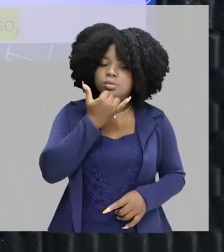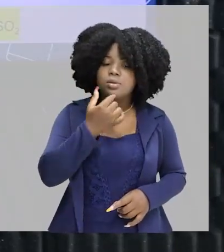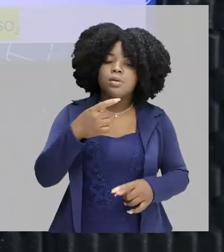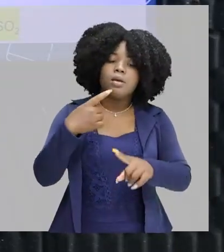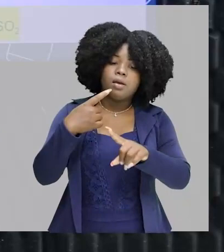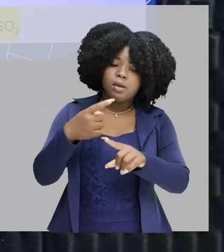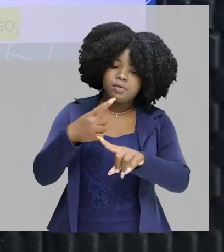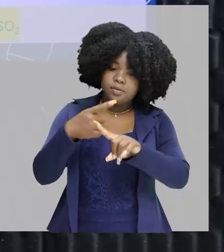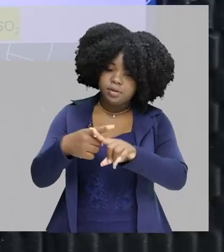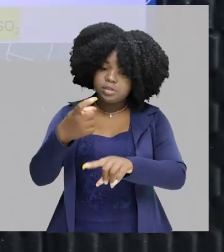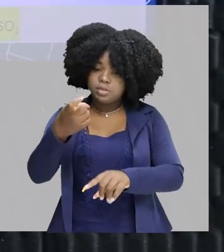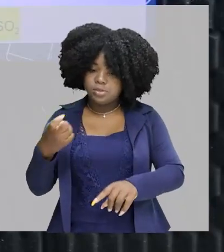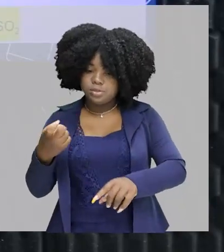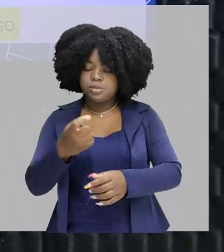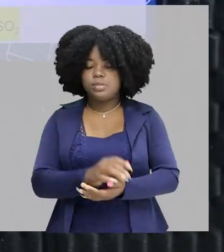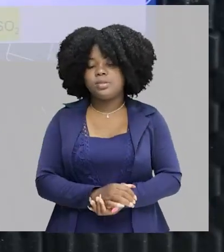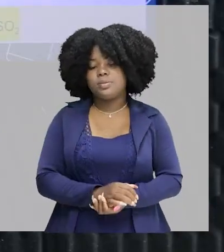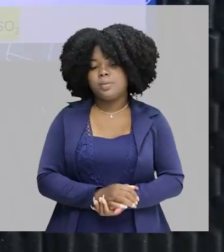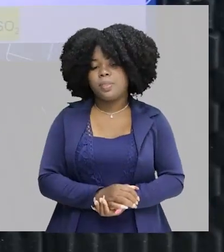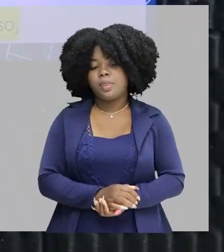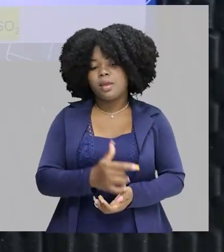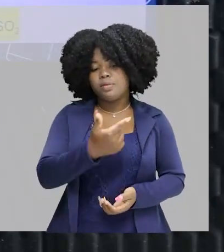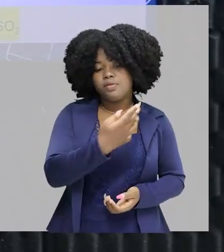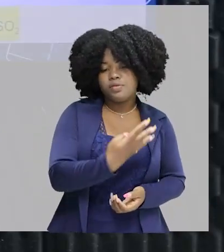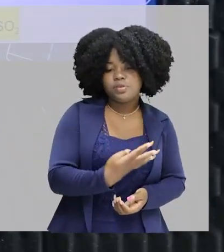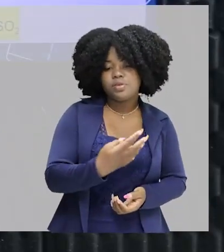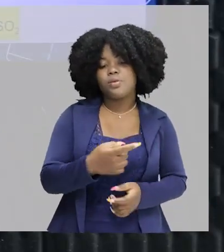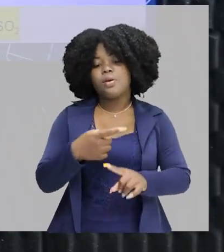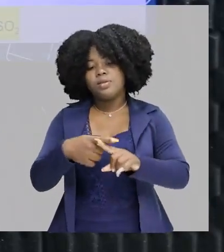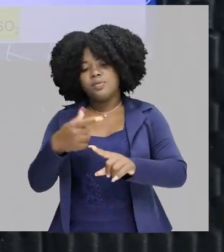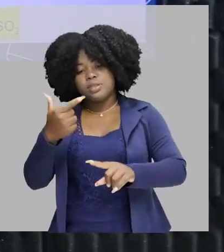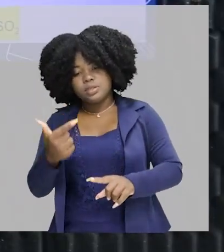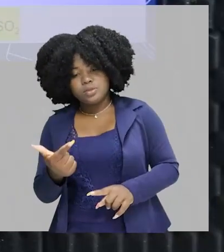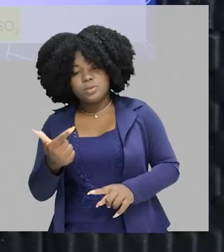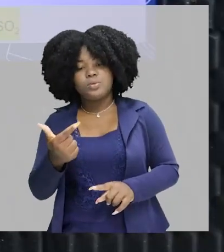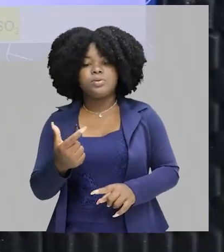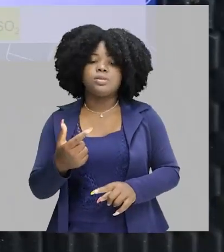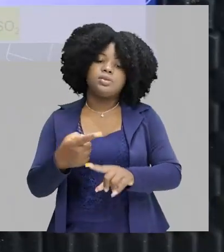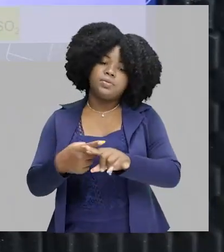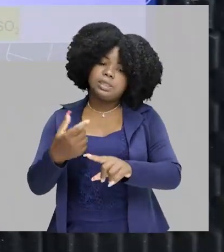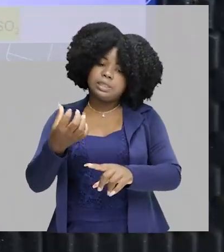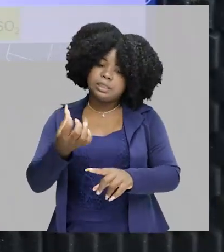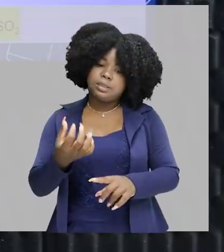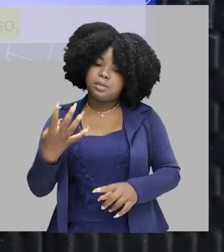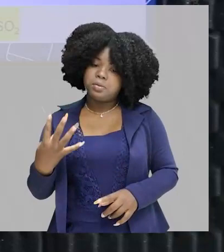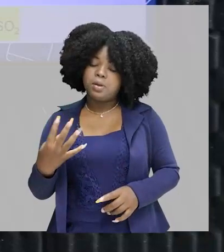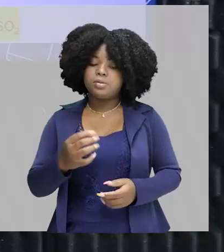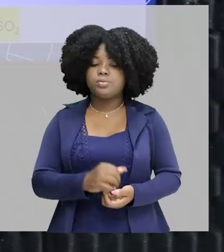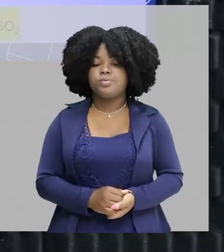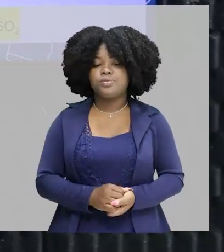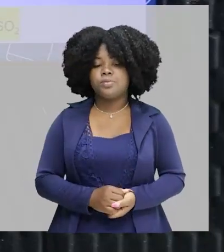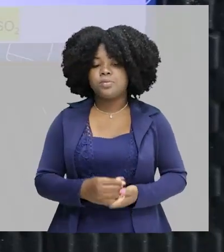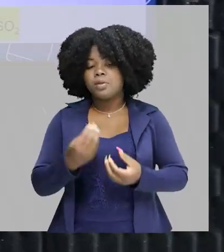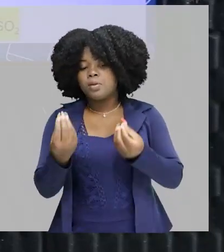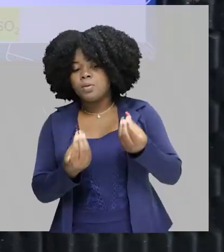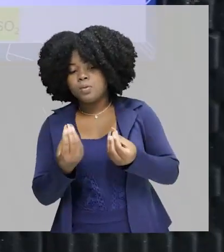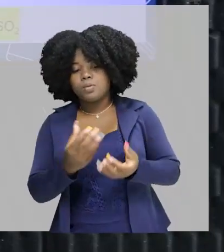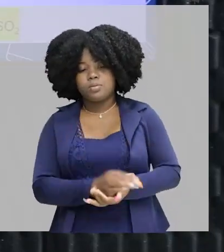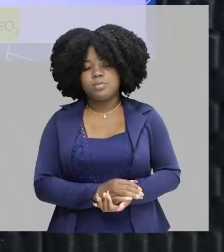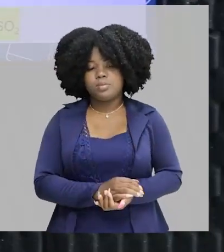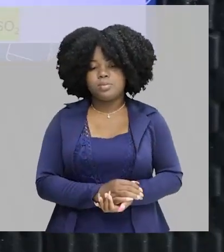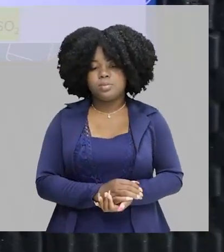pelo extremo, 24 vezes 2 vezes 64. Como queremos